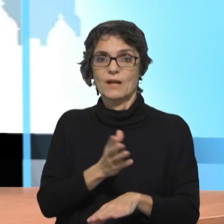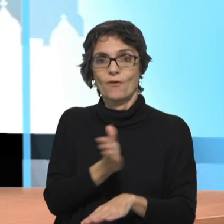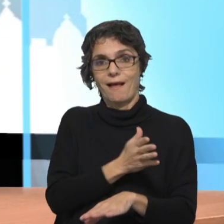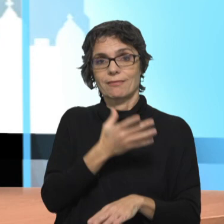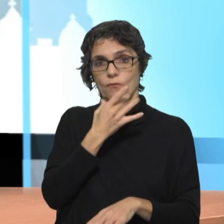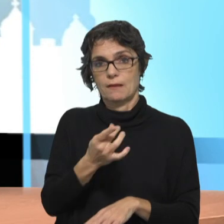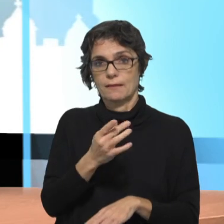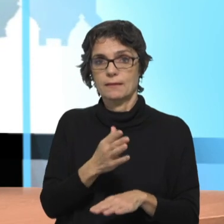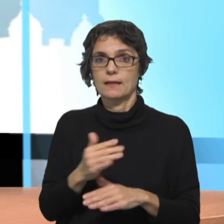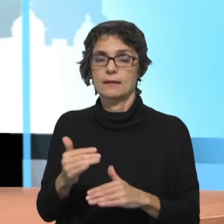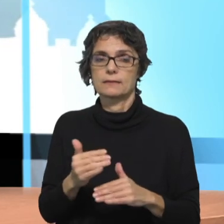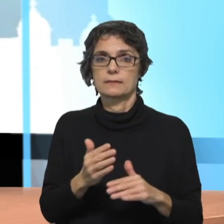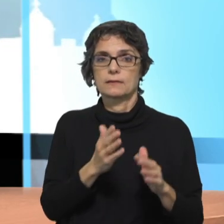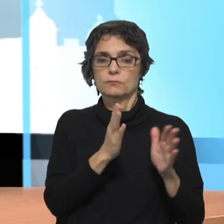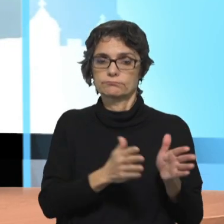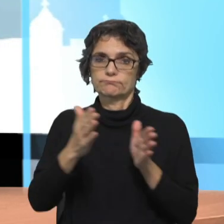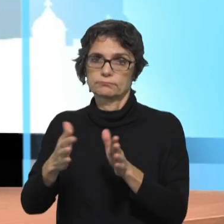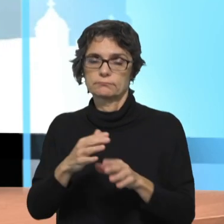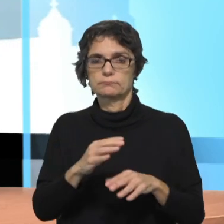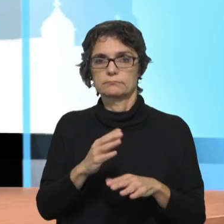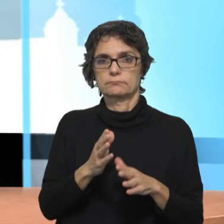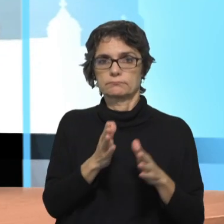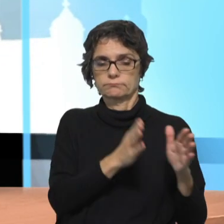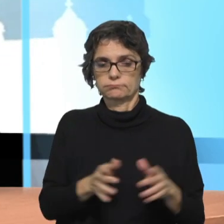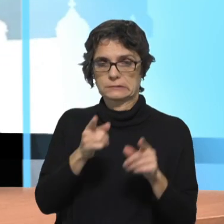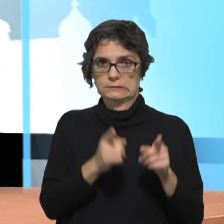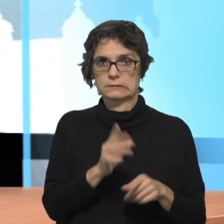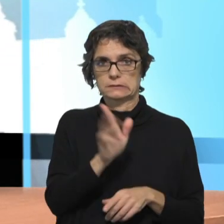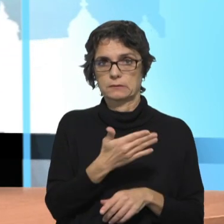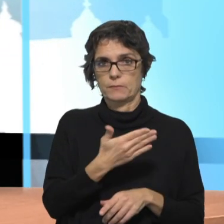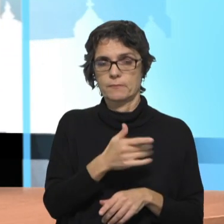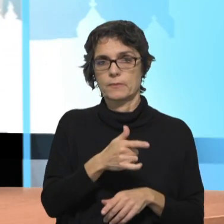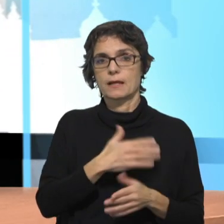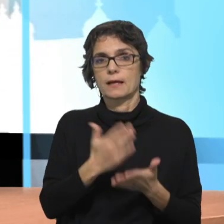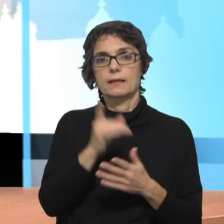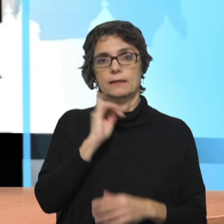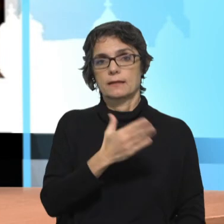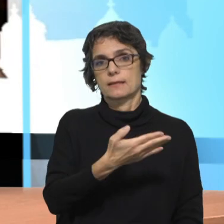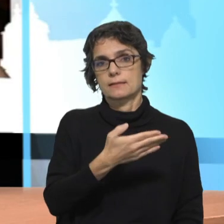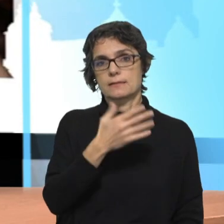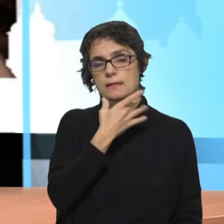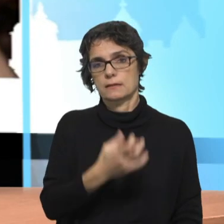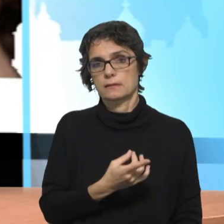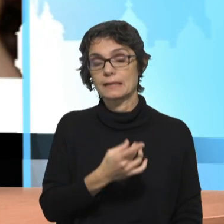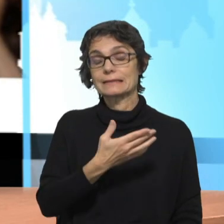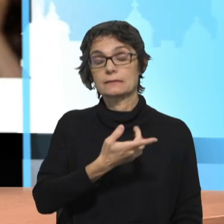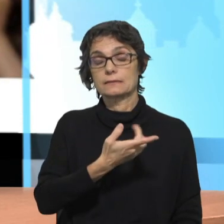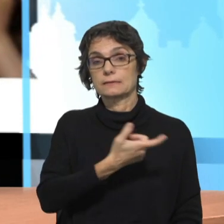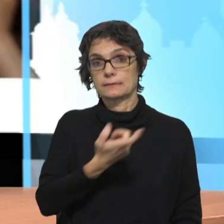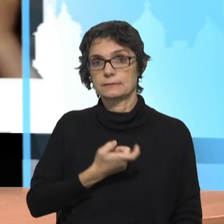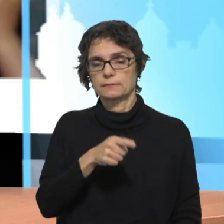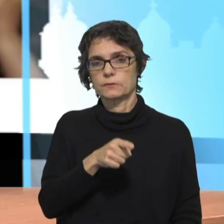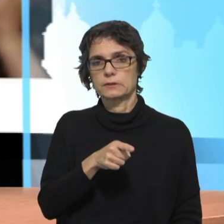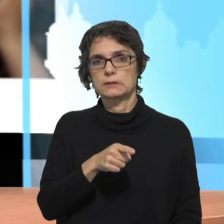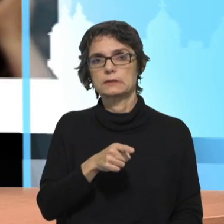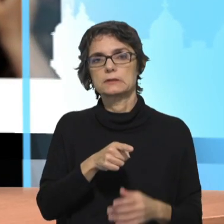Uma primeira etapa que vivemos até ao dia 17 de dezembro, que fala no tempo do Advento um pouco na dimensão